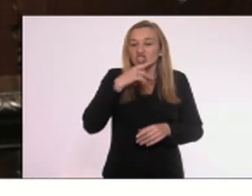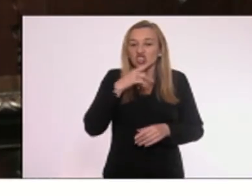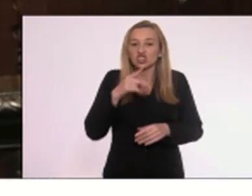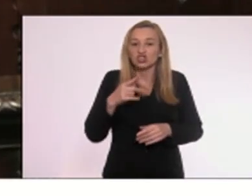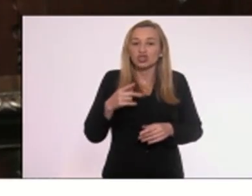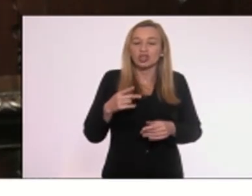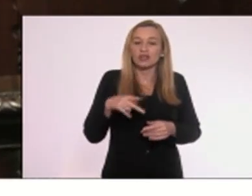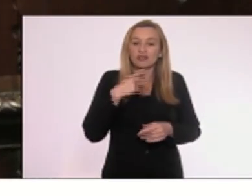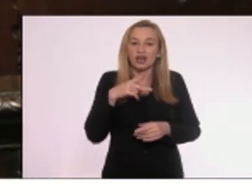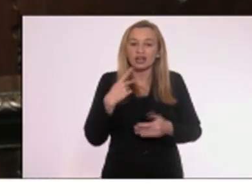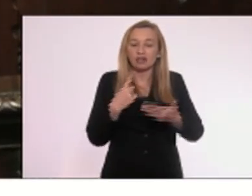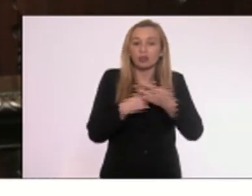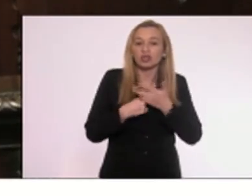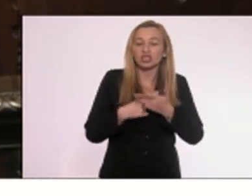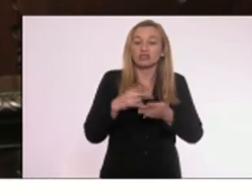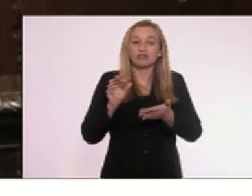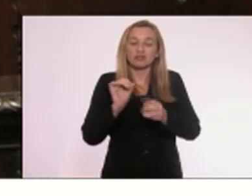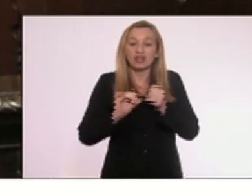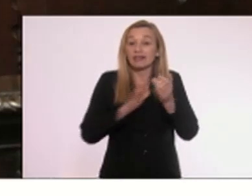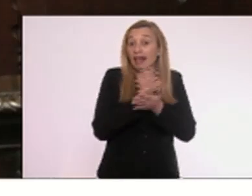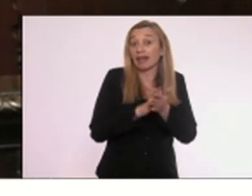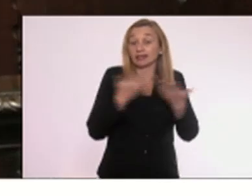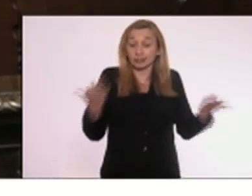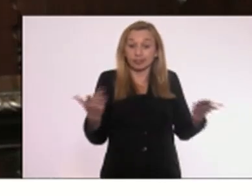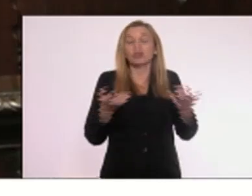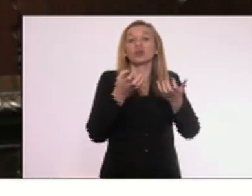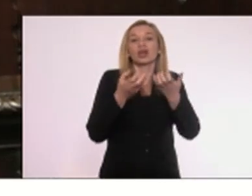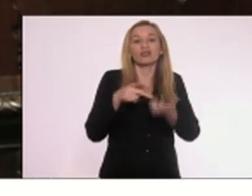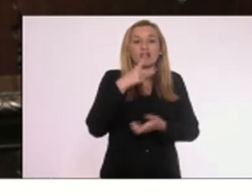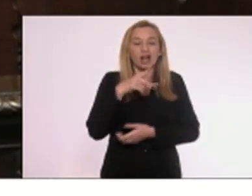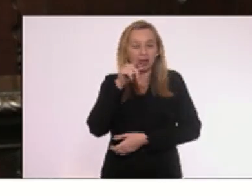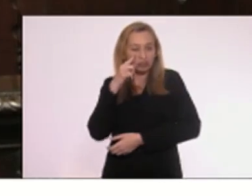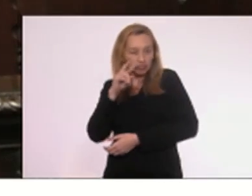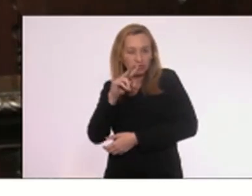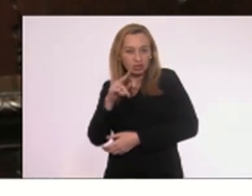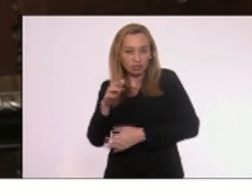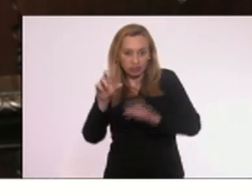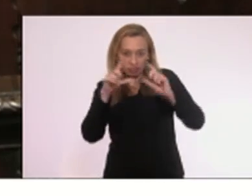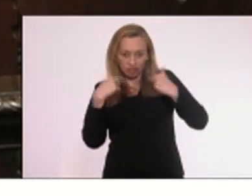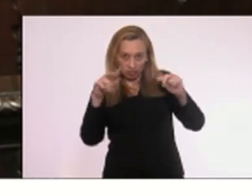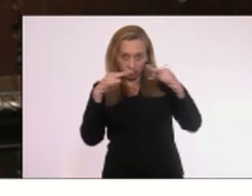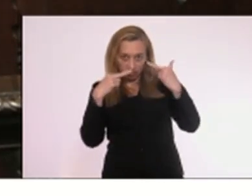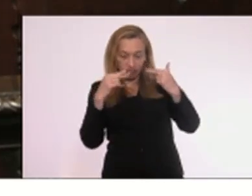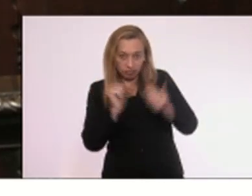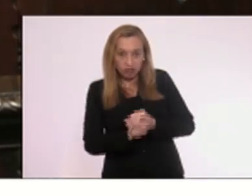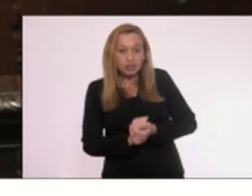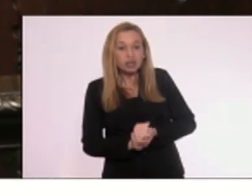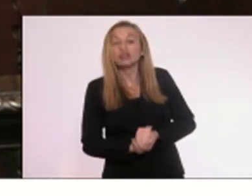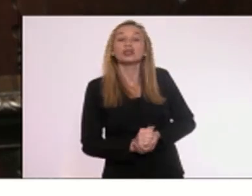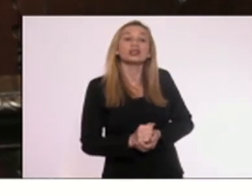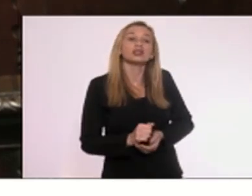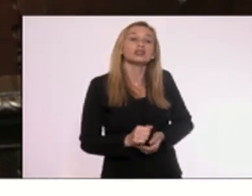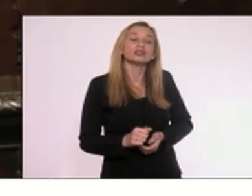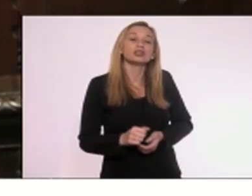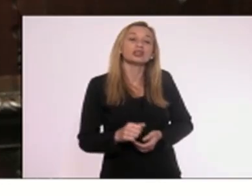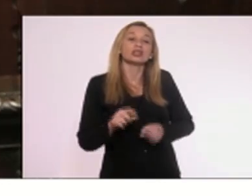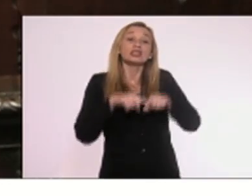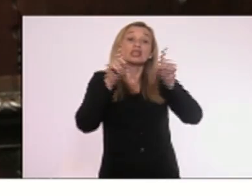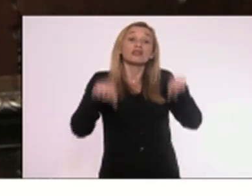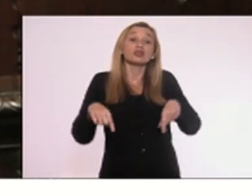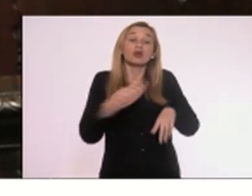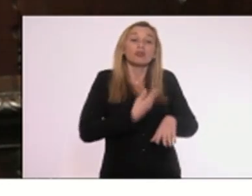público propor que não receba nada. Quero dizer o seguinte, para o senhor que está me assistindo, para a senhora que está me assistindo, que é servidor público.